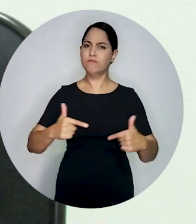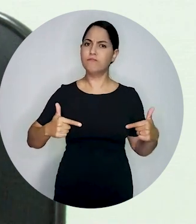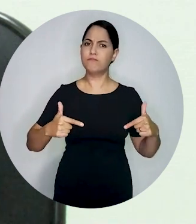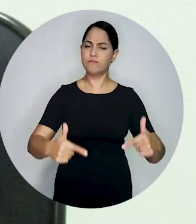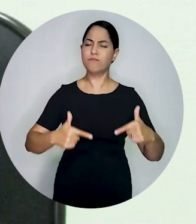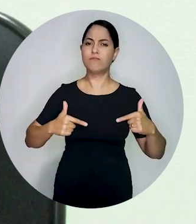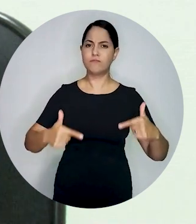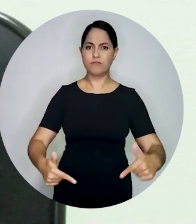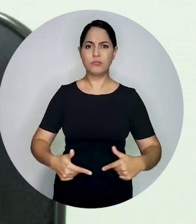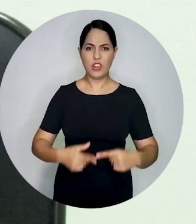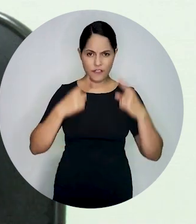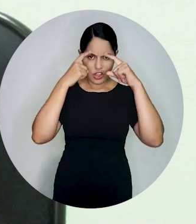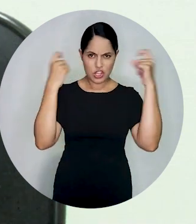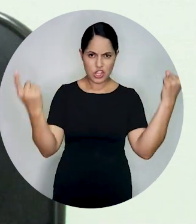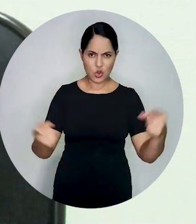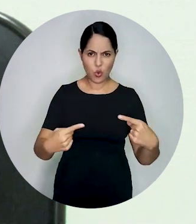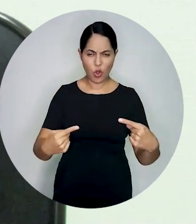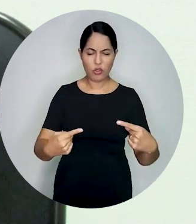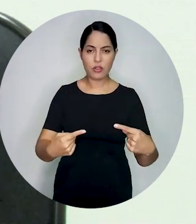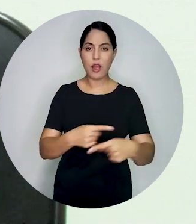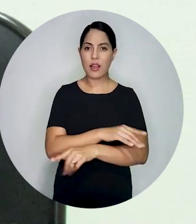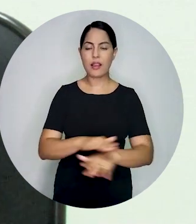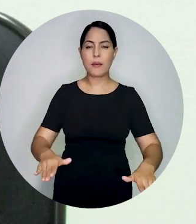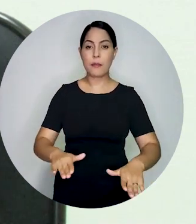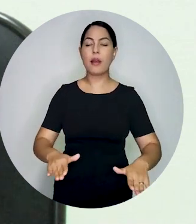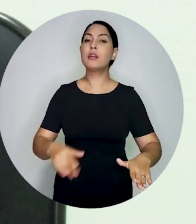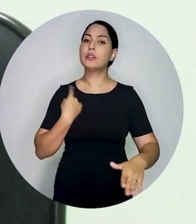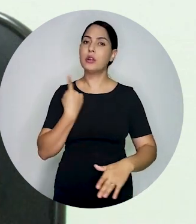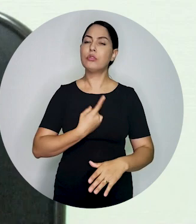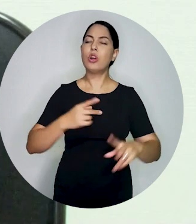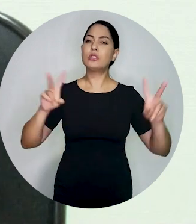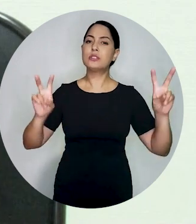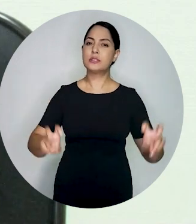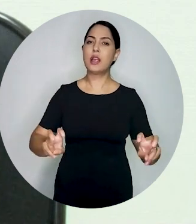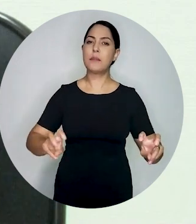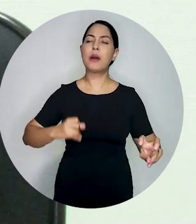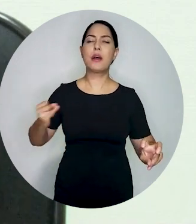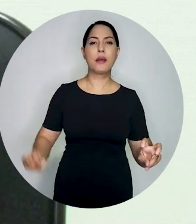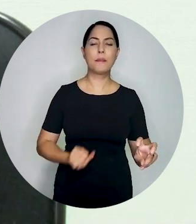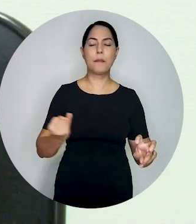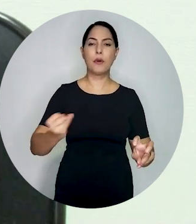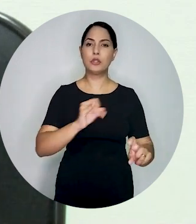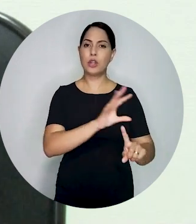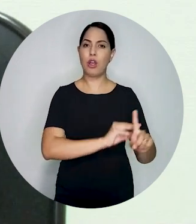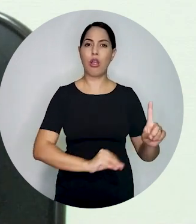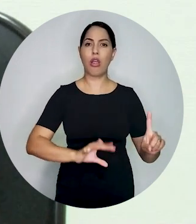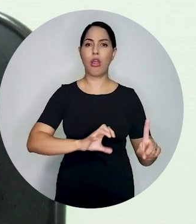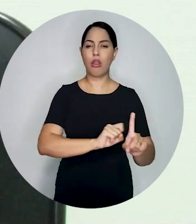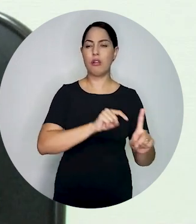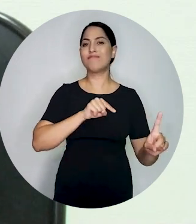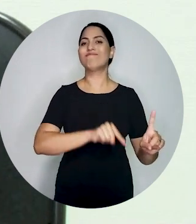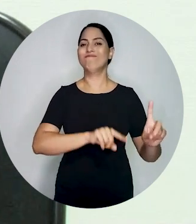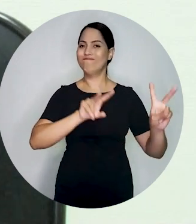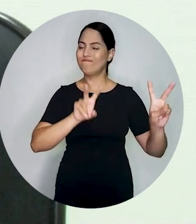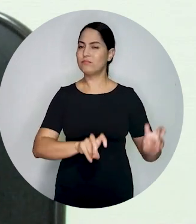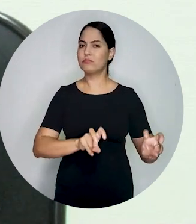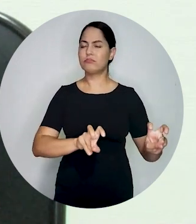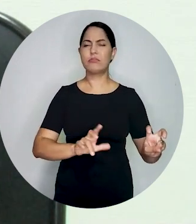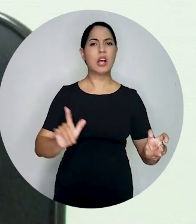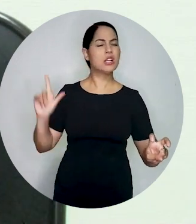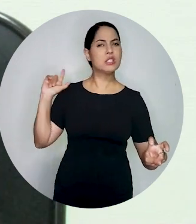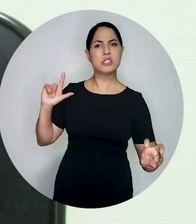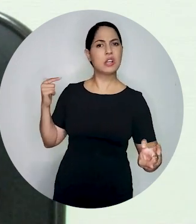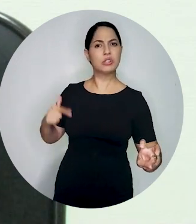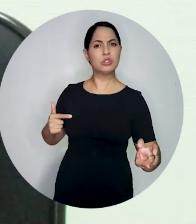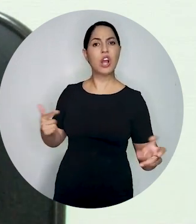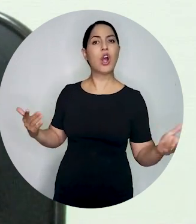ajudando a trabalhar e a combater toda e qualquer forma de violência. Este era um assunto que para nós era extremamente caro e que